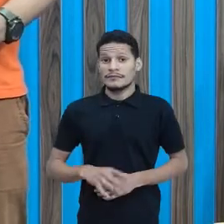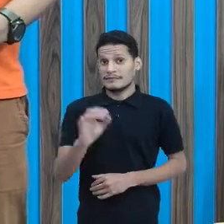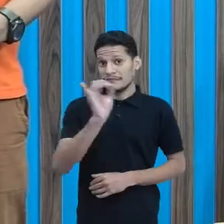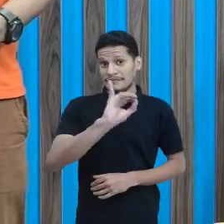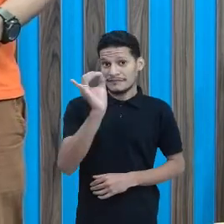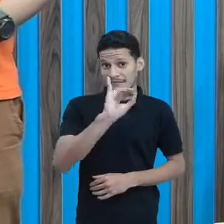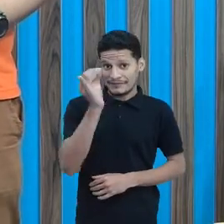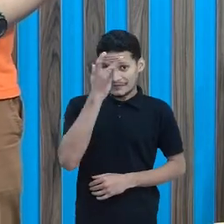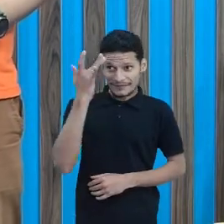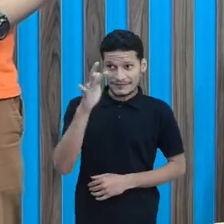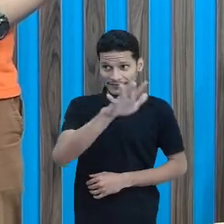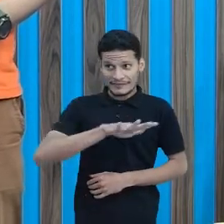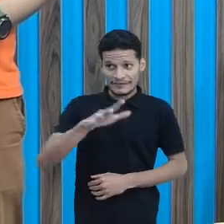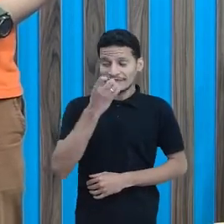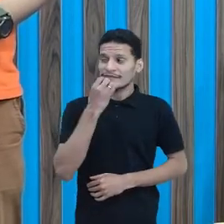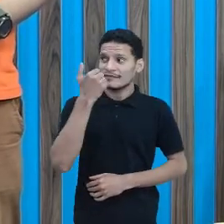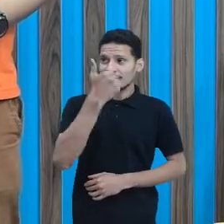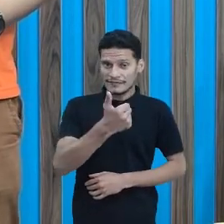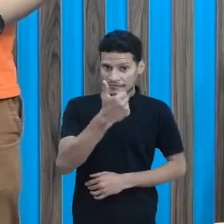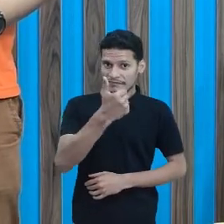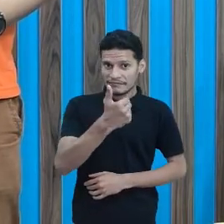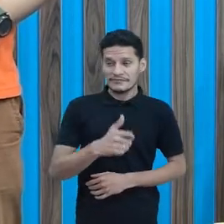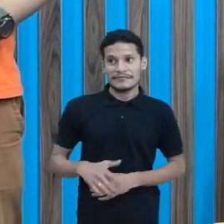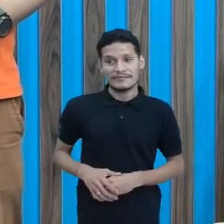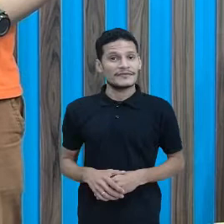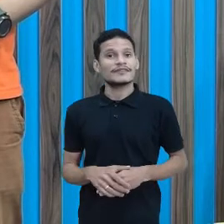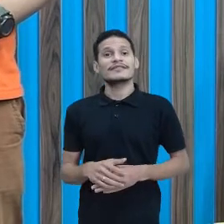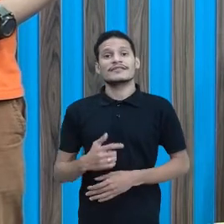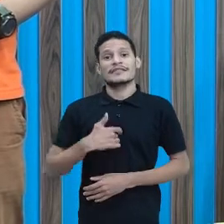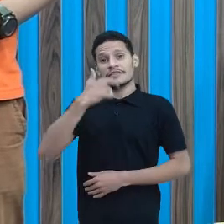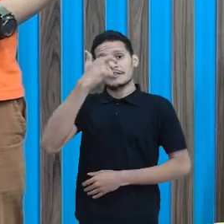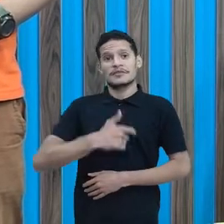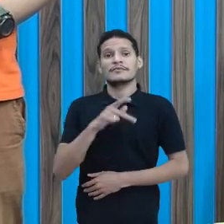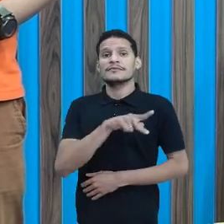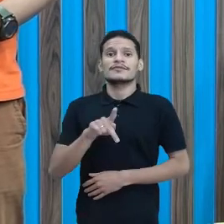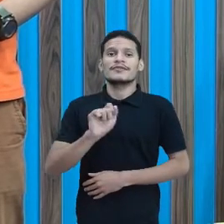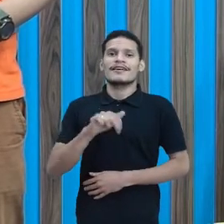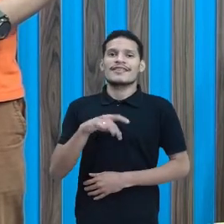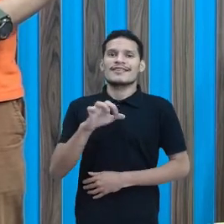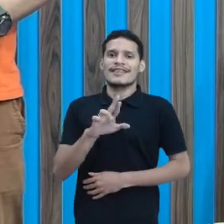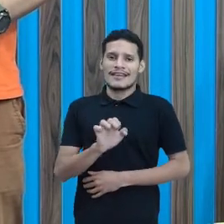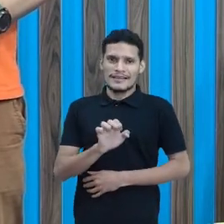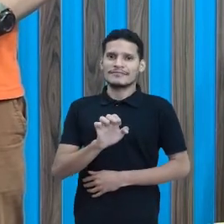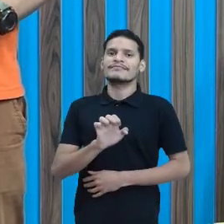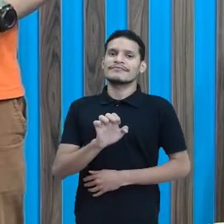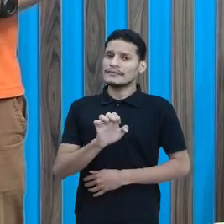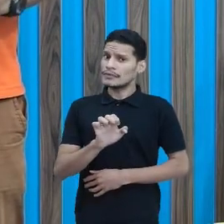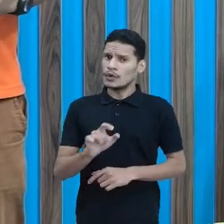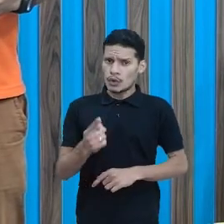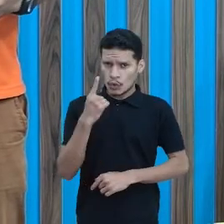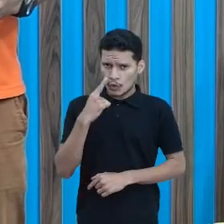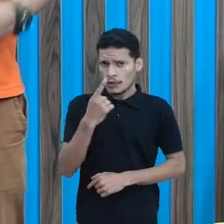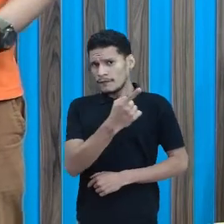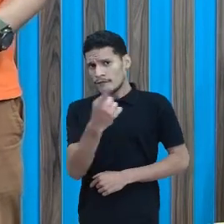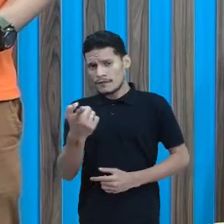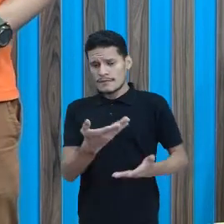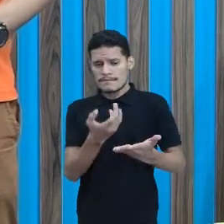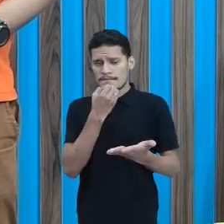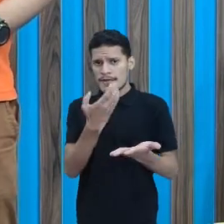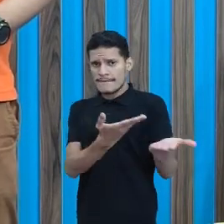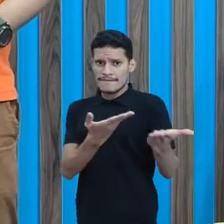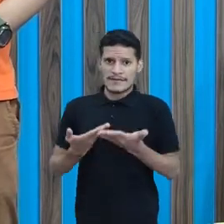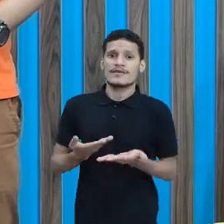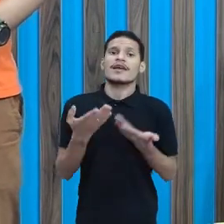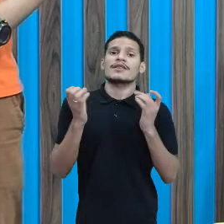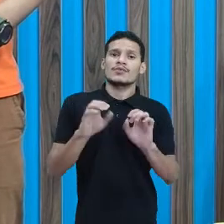Oi pessoal, tudo bom com vocês? Aqui é o professor André Riceliano e todos vocês são muito bem-vindos ao